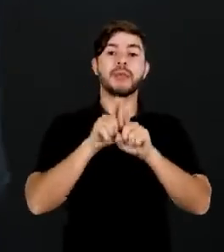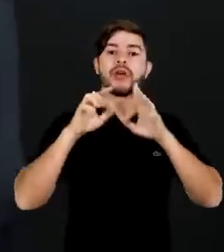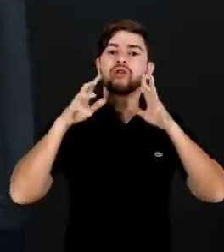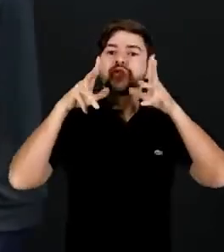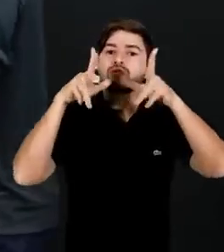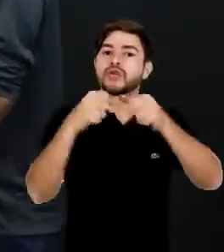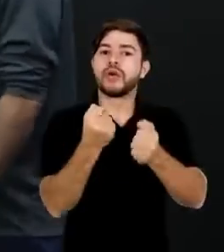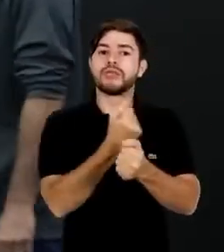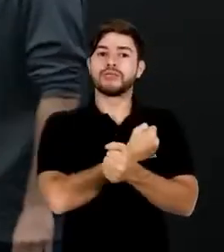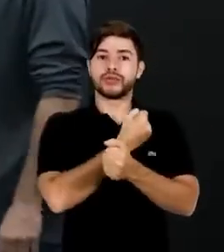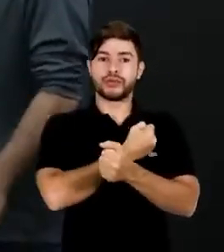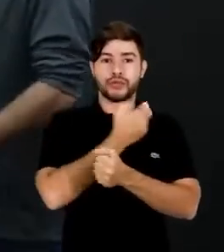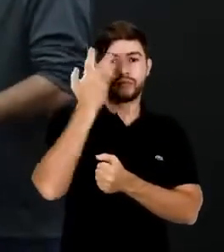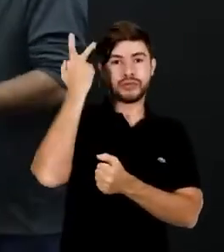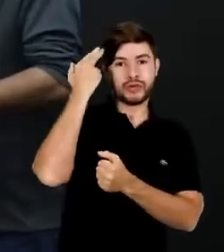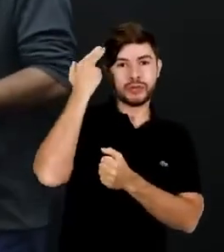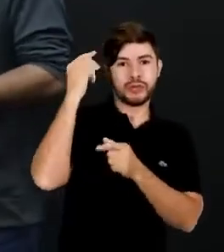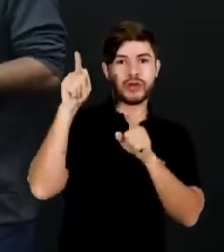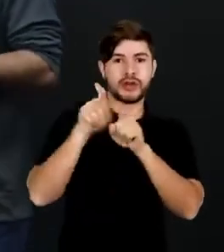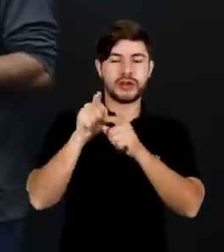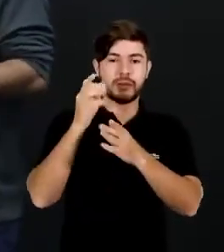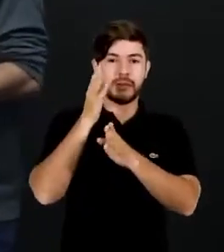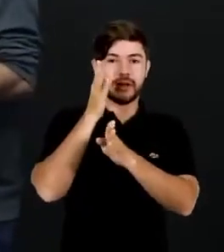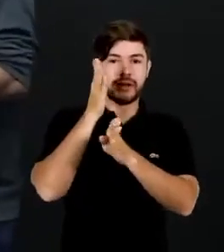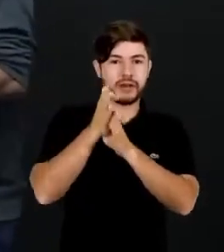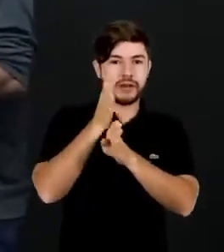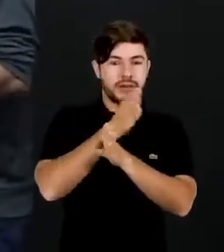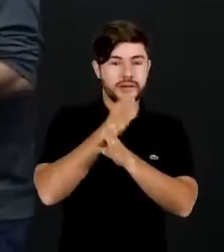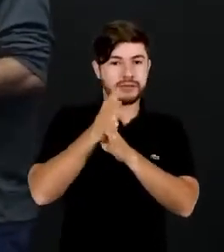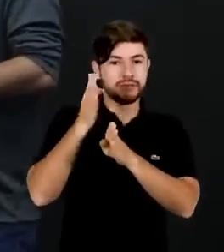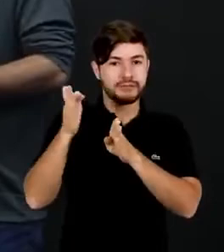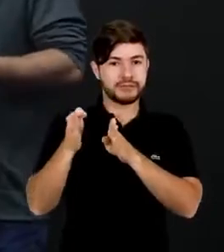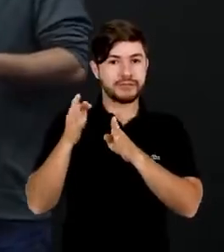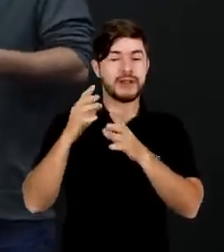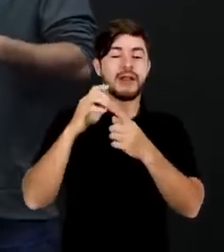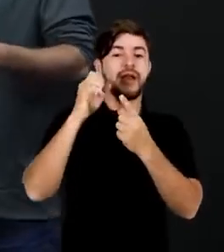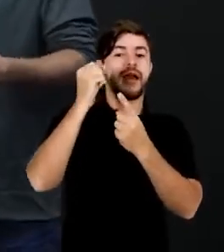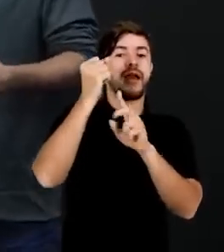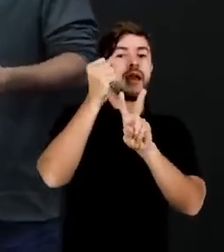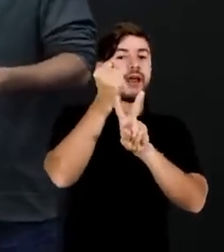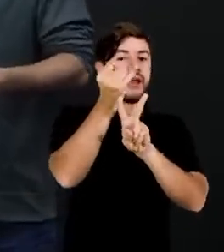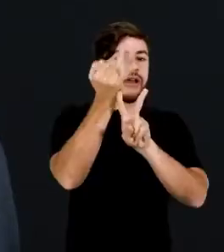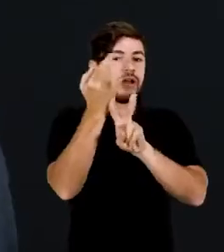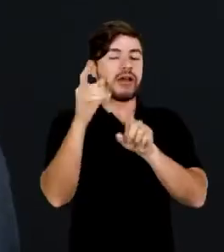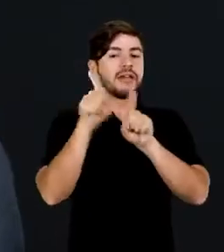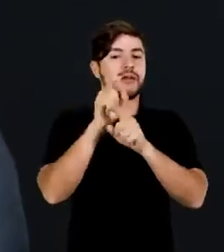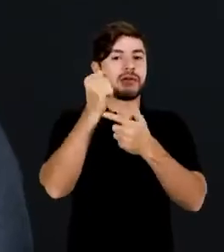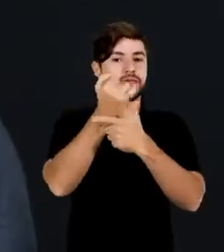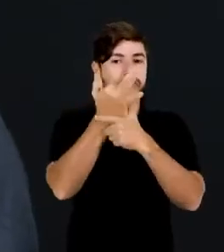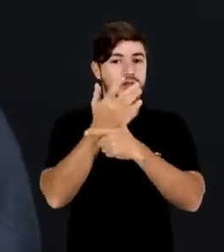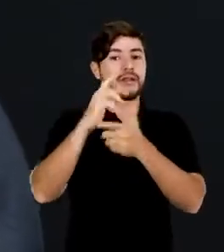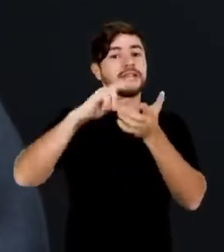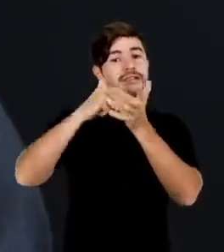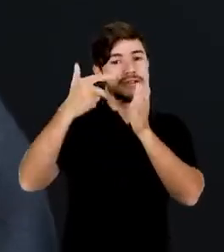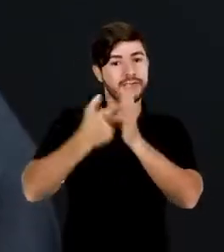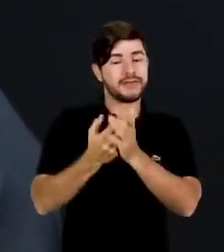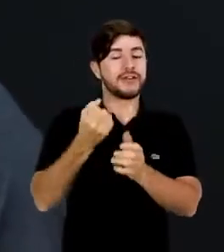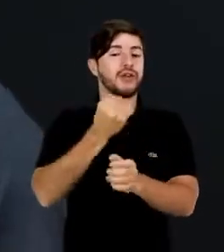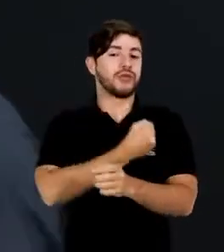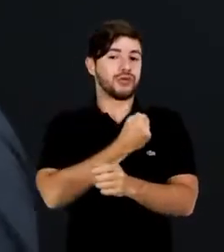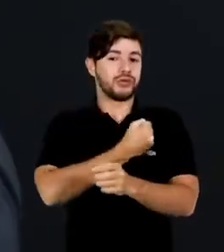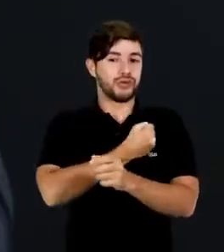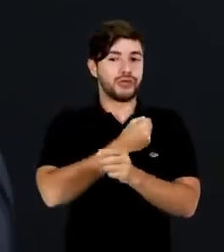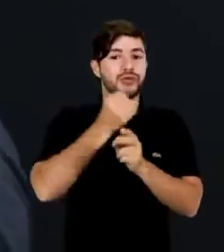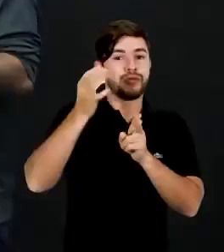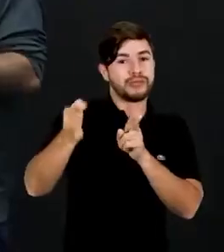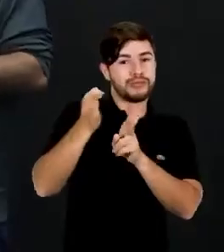números naturais inteiros, racionais e irracionais, são números reais. Então, pessoal, analisemos